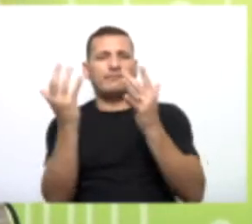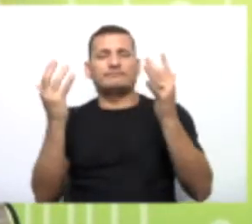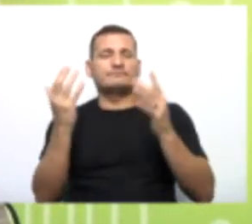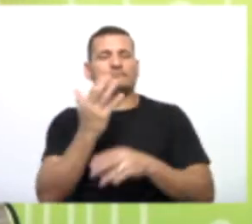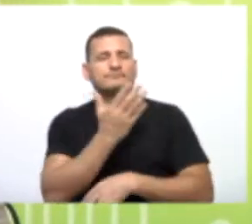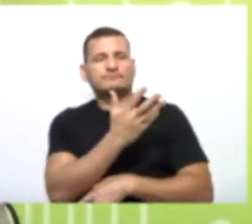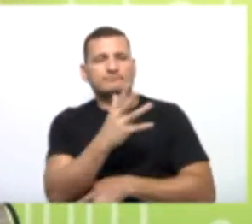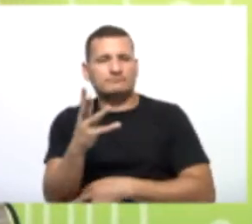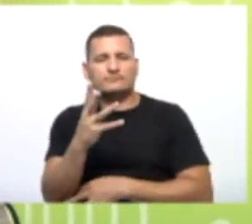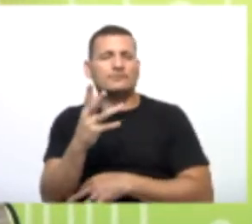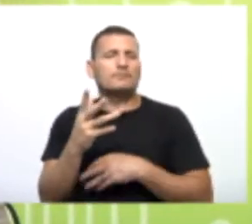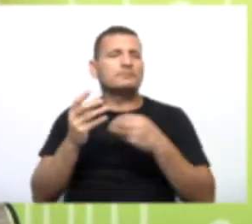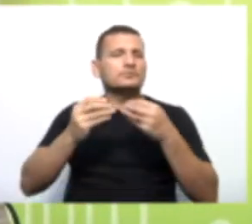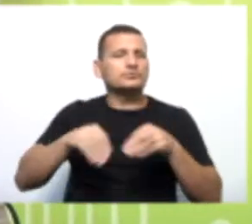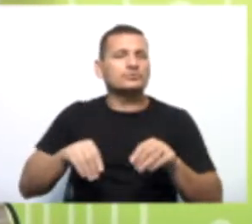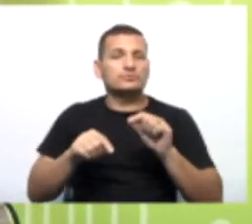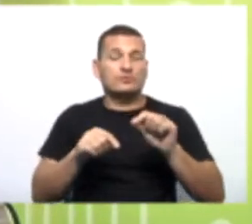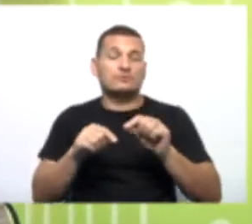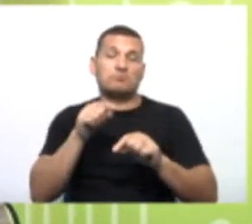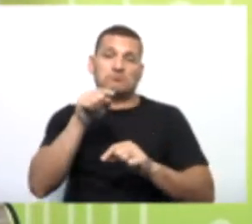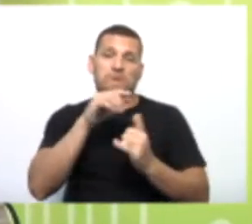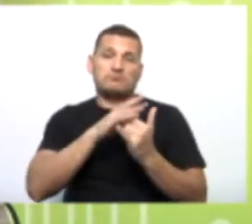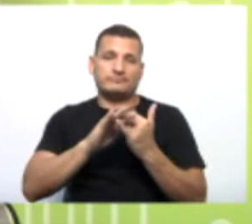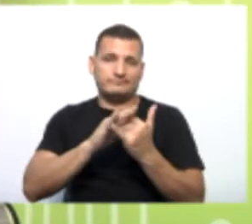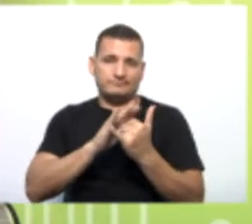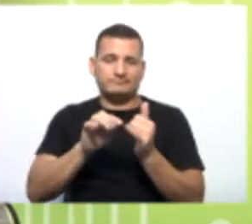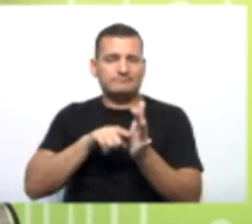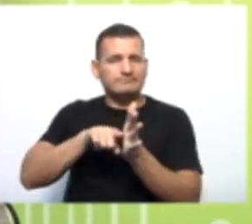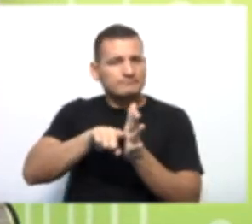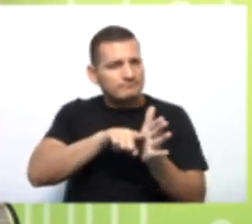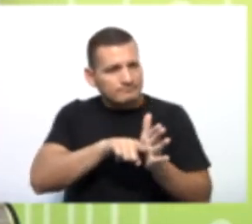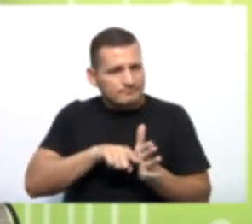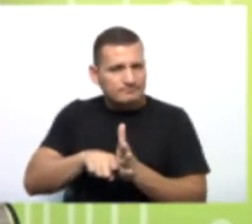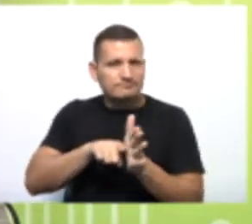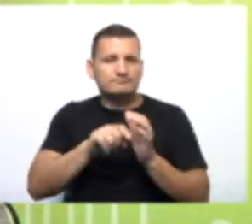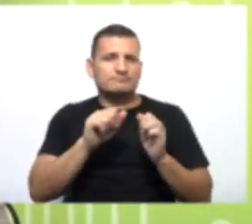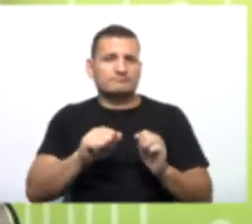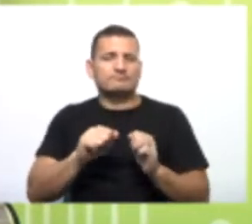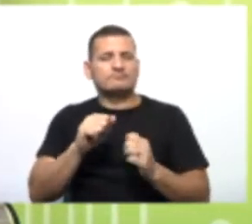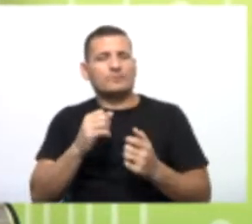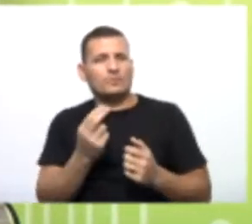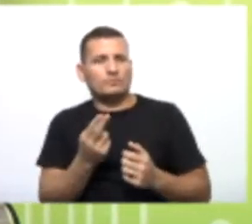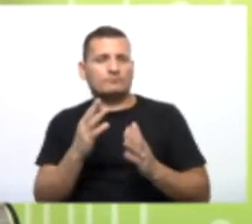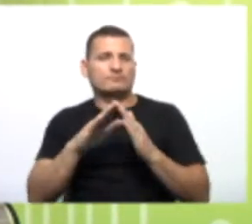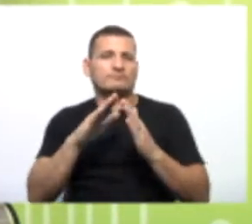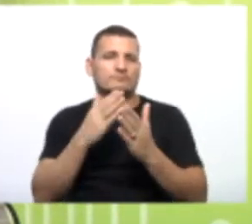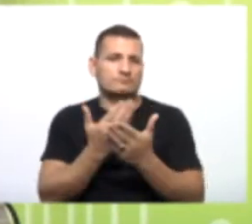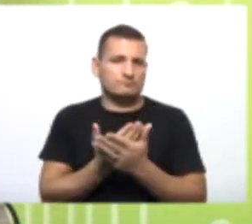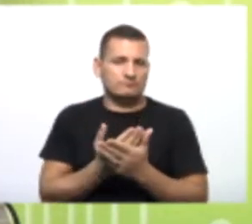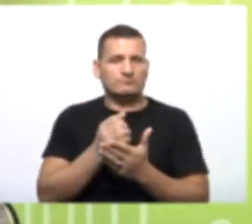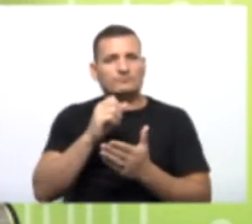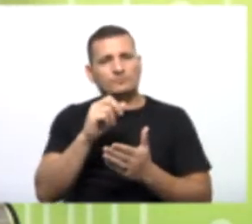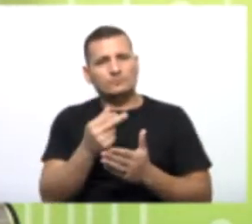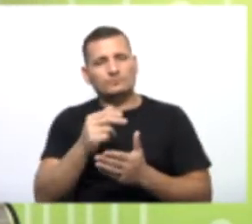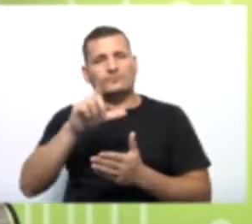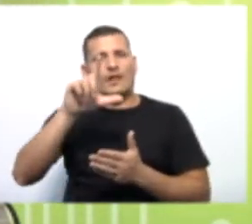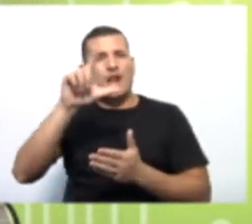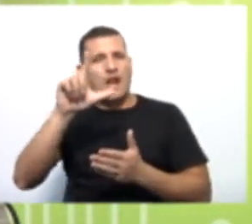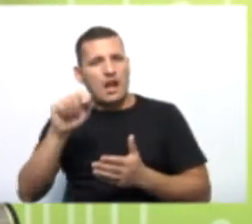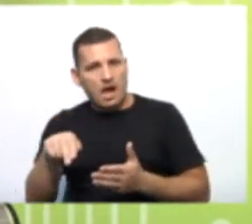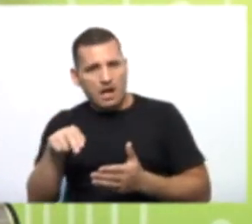certo? Coloca lá no YouTube, quando você tiver uma oportunidade, aí onde você estiver, ou na escola onde você estiver, ou lá numa lan house, sei